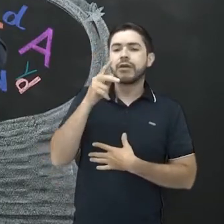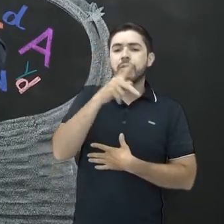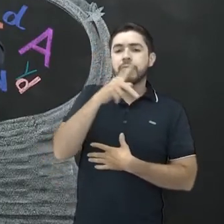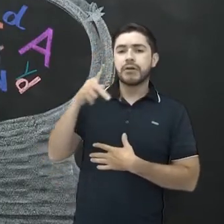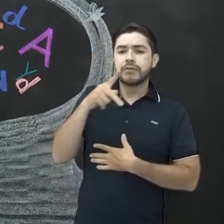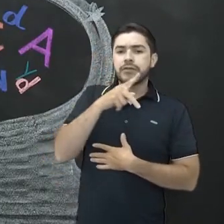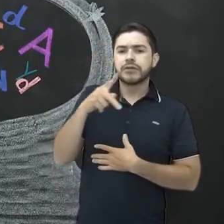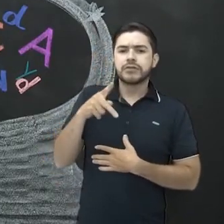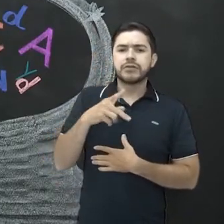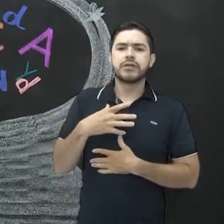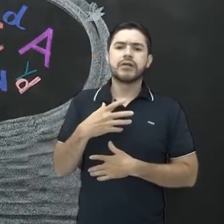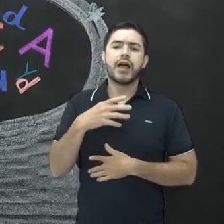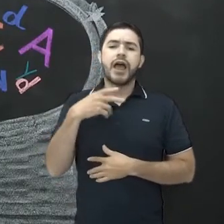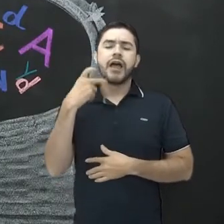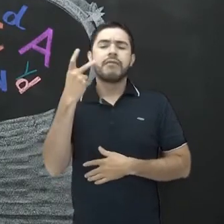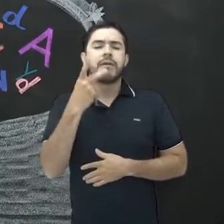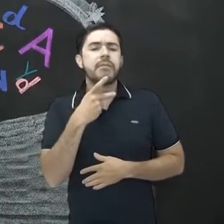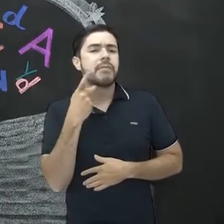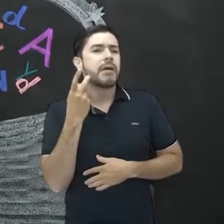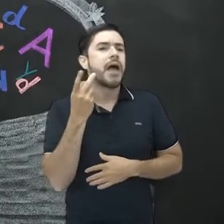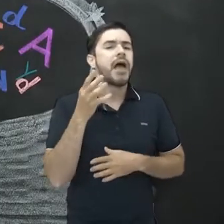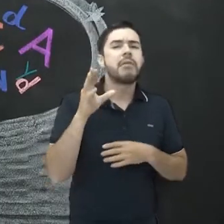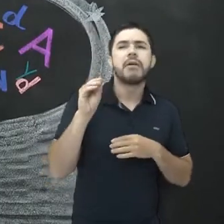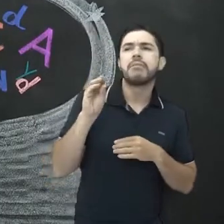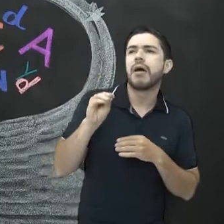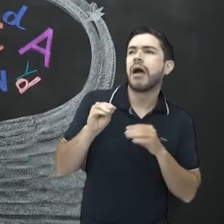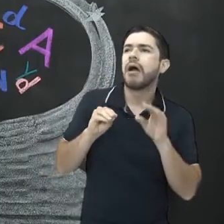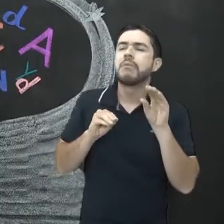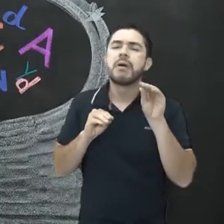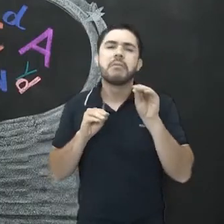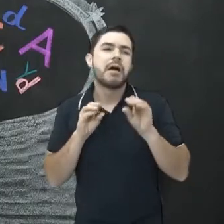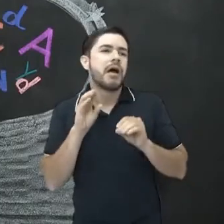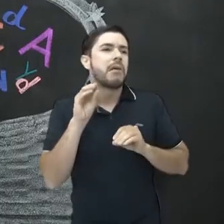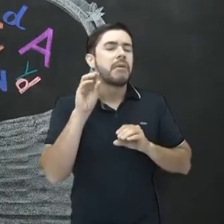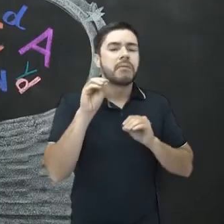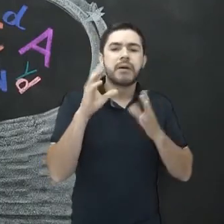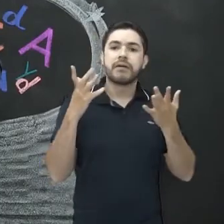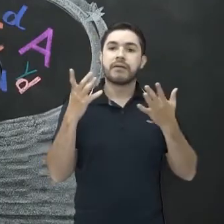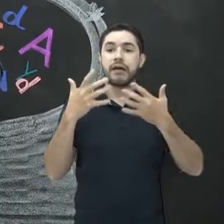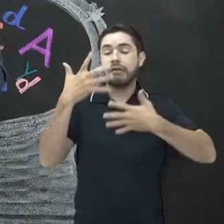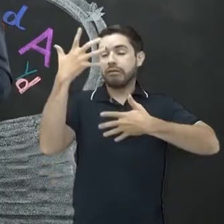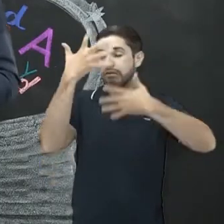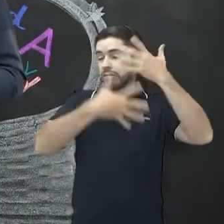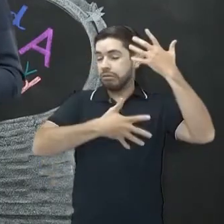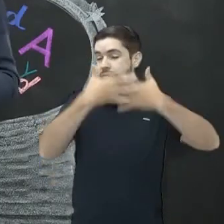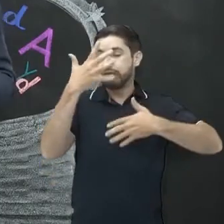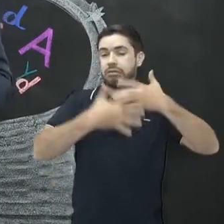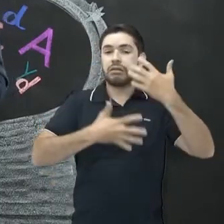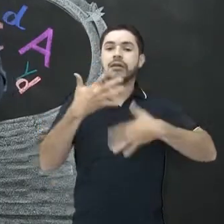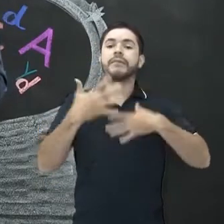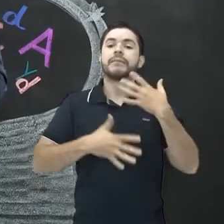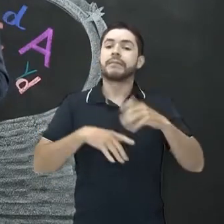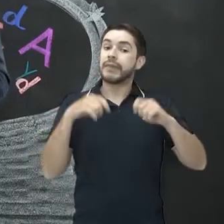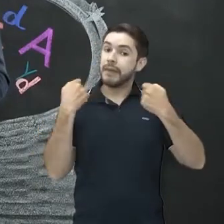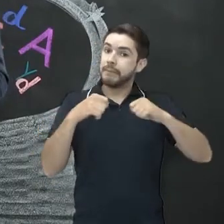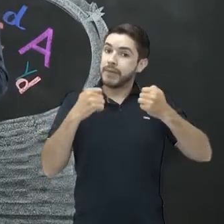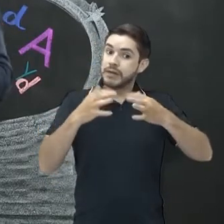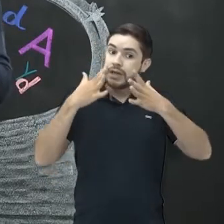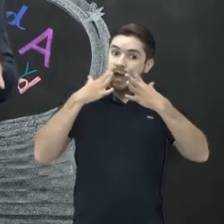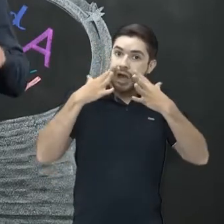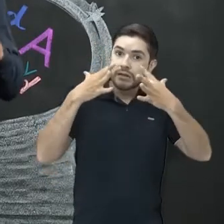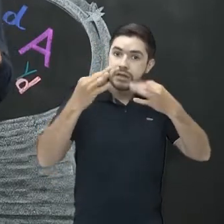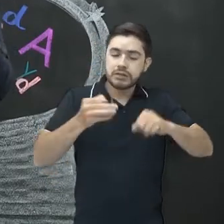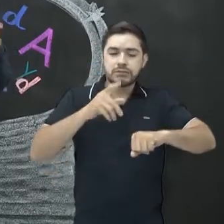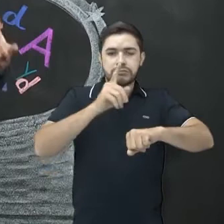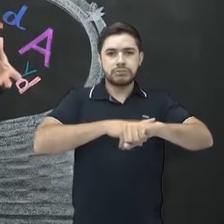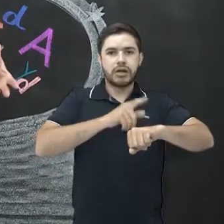num ritmo mais arrastado, num ritmo mais lento, você perde a atenção. Isso faz parte de um controle de ritmo da fala que a pessoa precisa desenvolver.